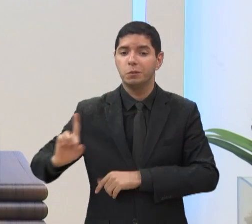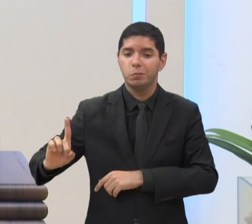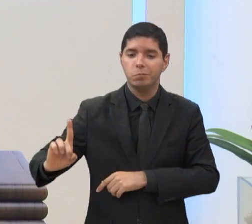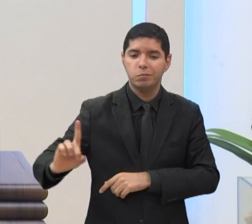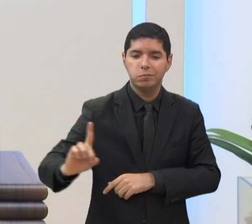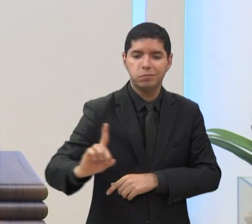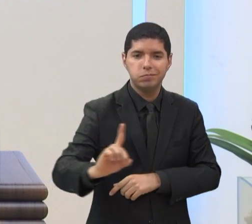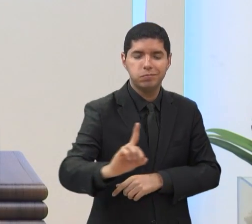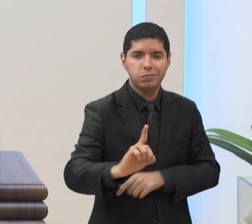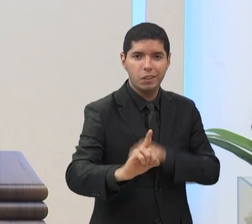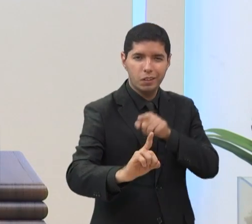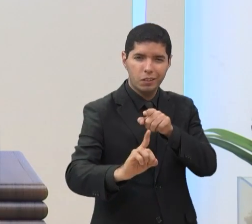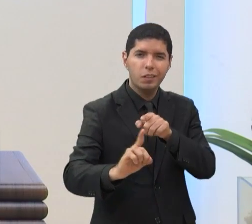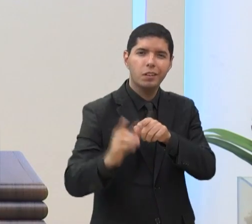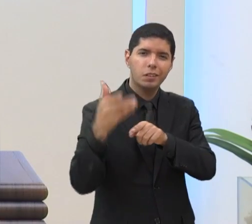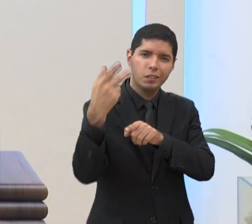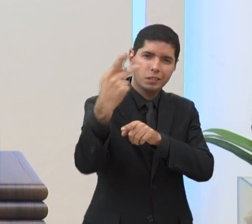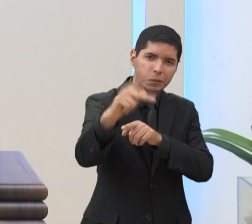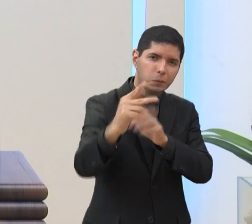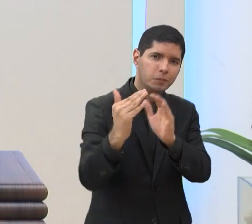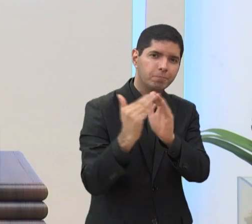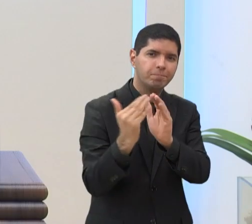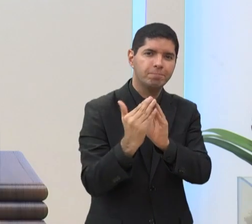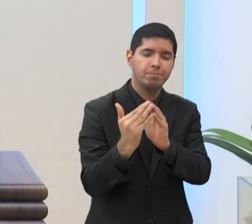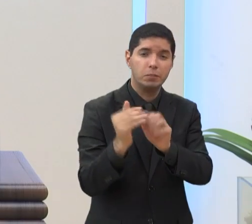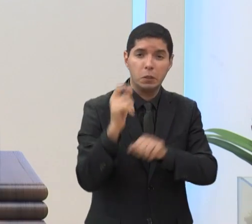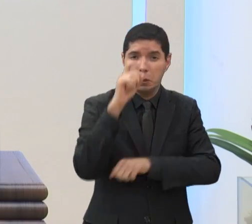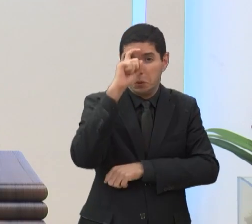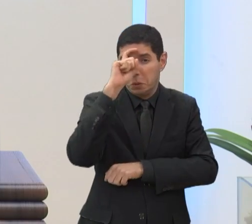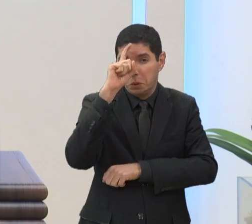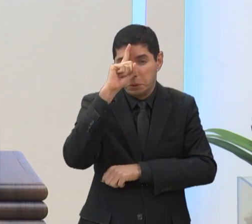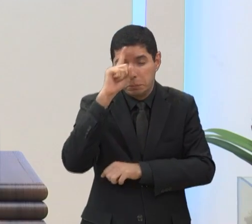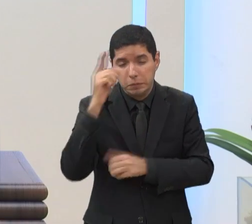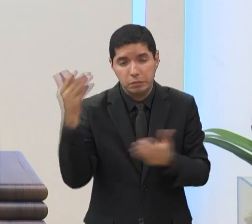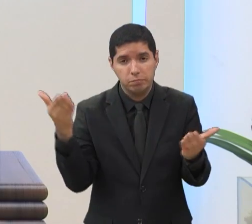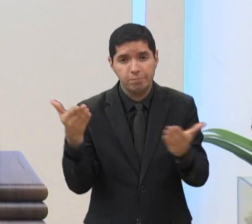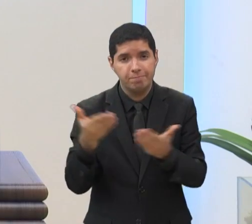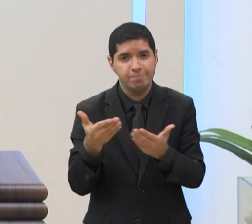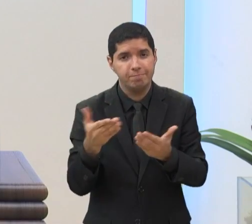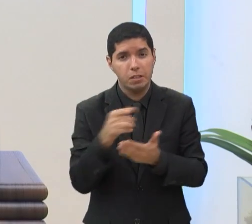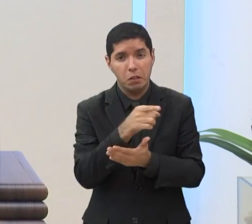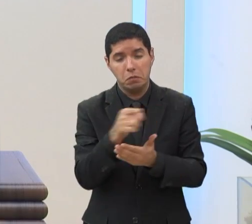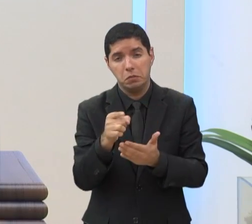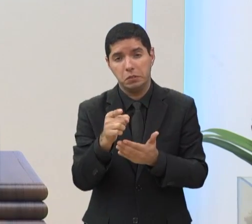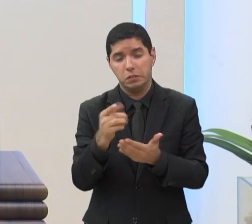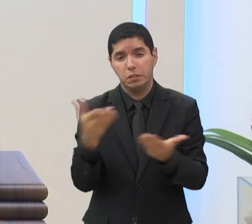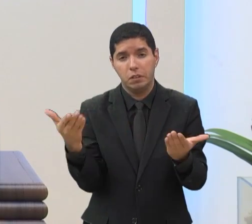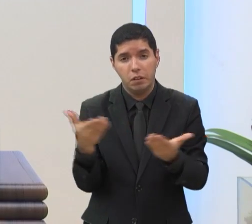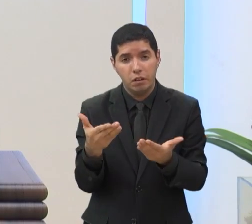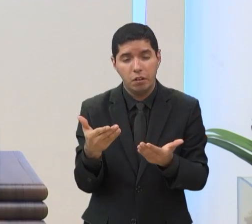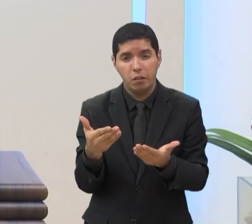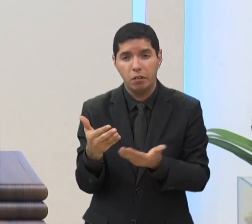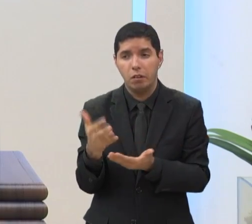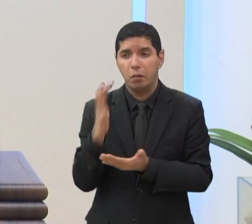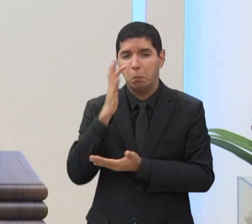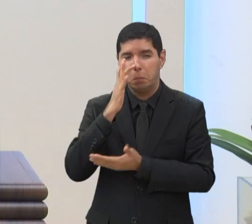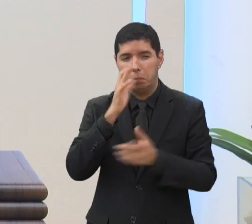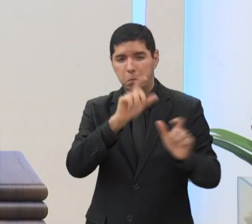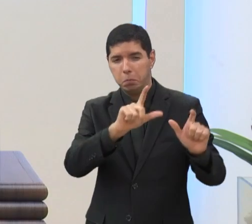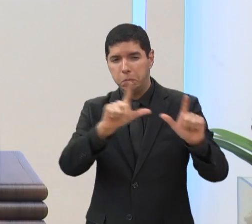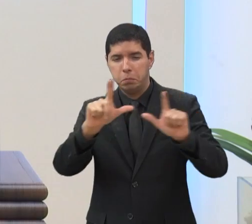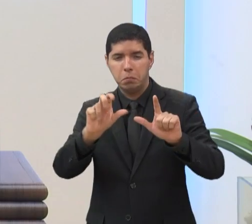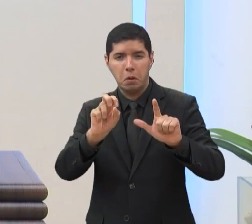aí na tua casa, neste hospital onde você está internado, neste local onde você